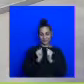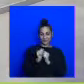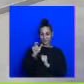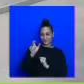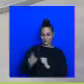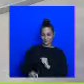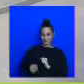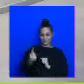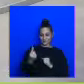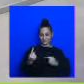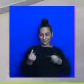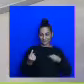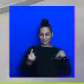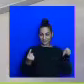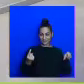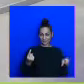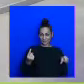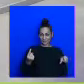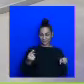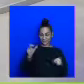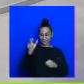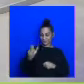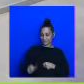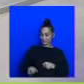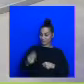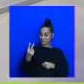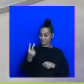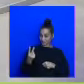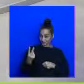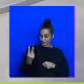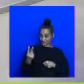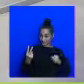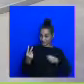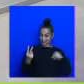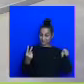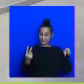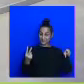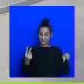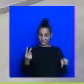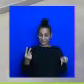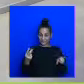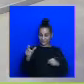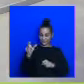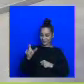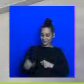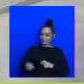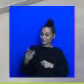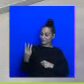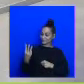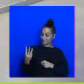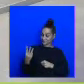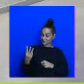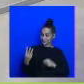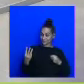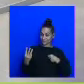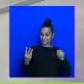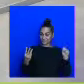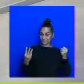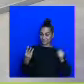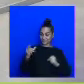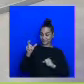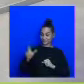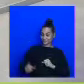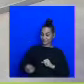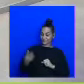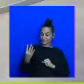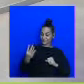comigo. Coluna 1, 9. Coluna 2, 9. Coluna 3, 8.